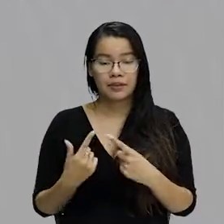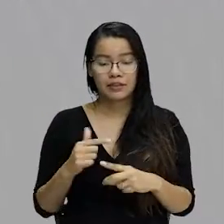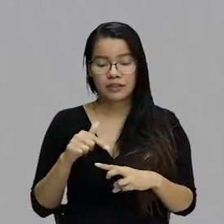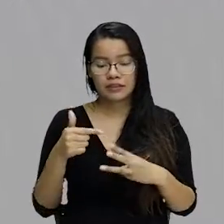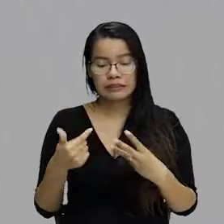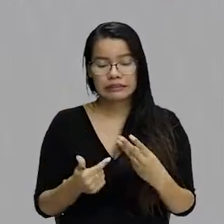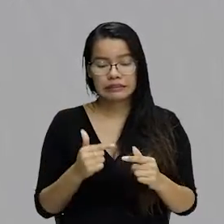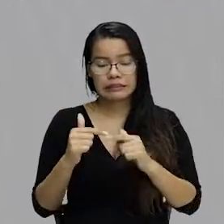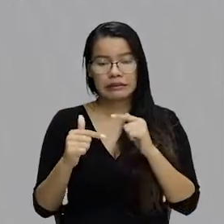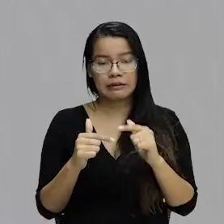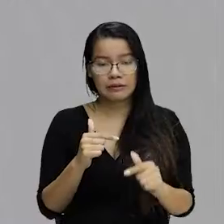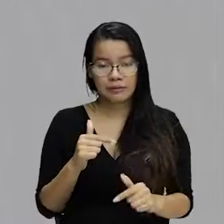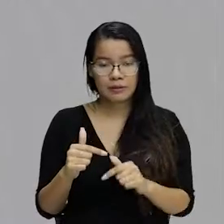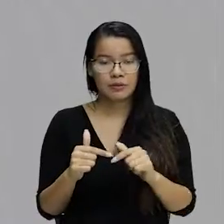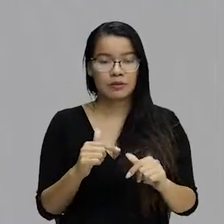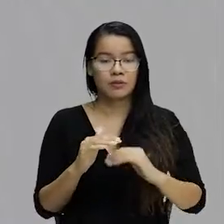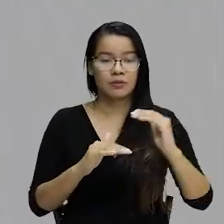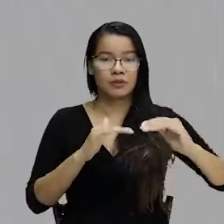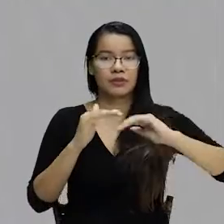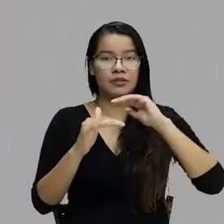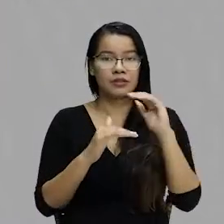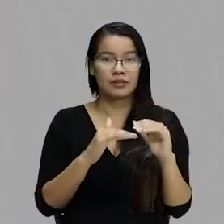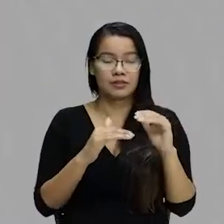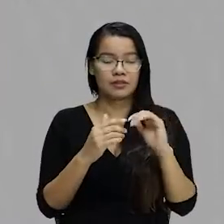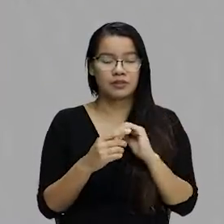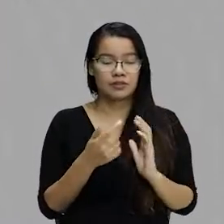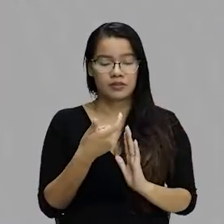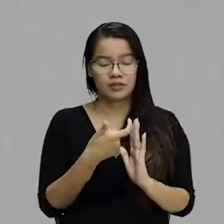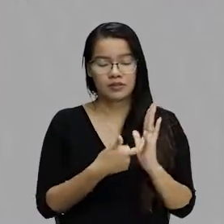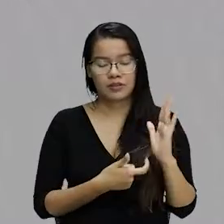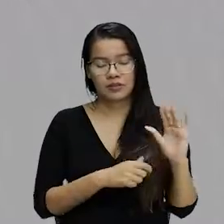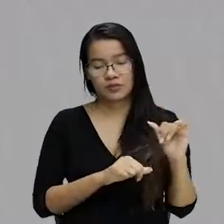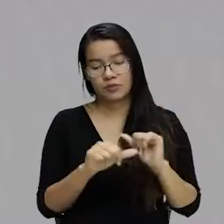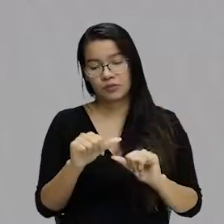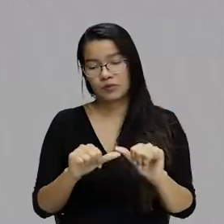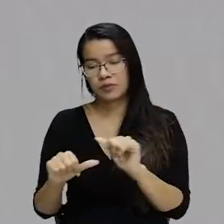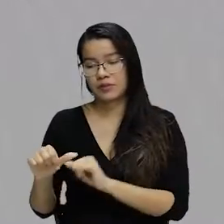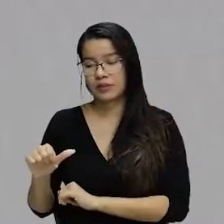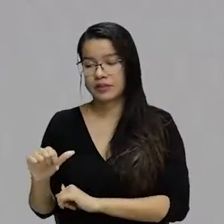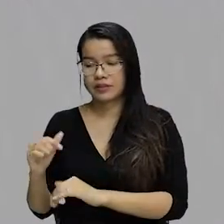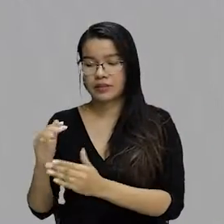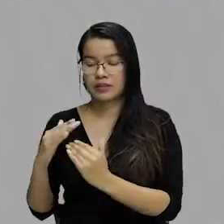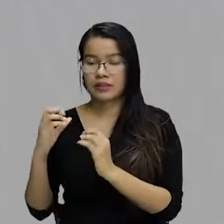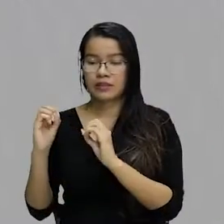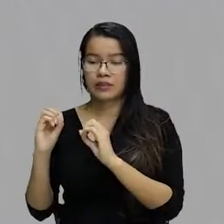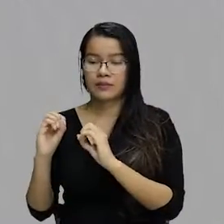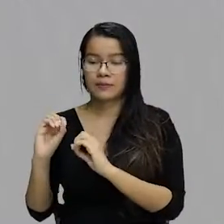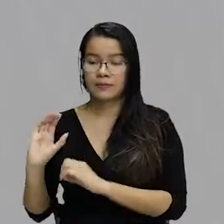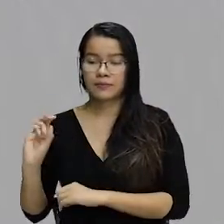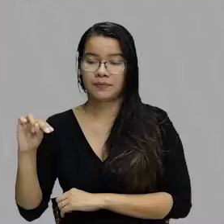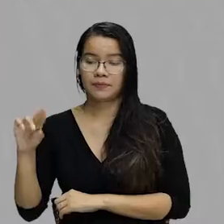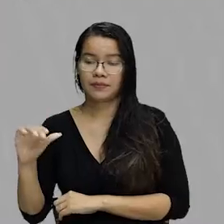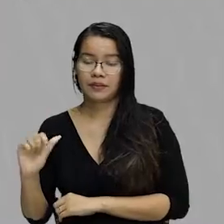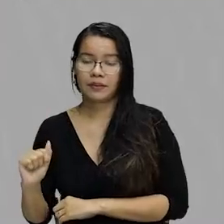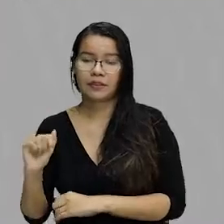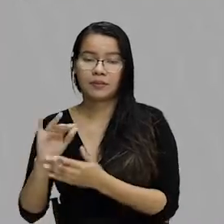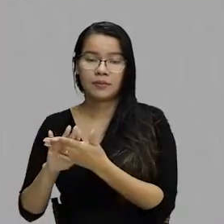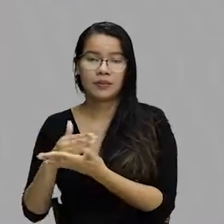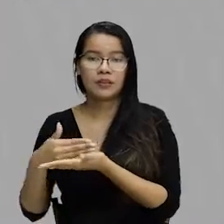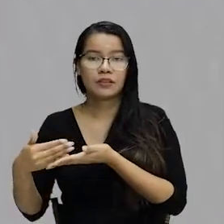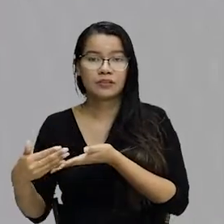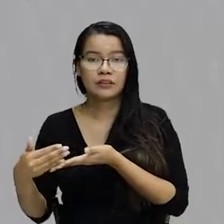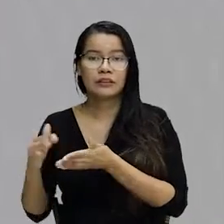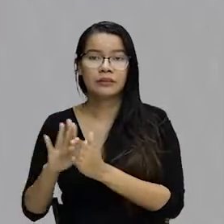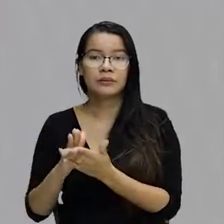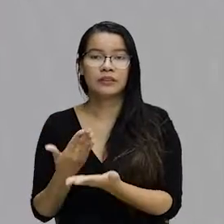dramaturgia, ou seja, transformar texto em cena a partir da interpretação pessoal. Então a gente vai dar o início